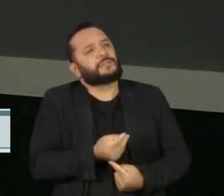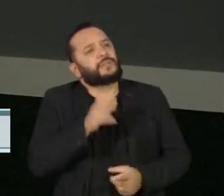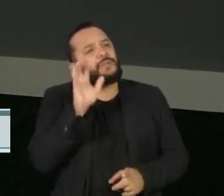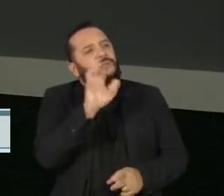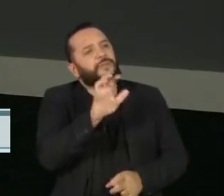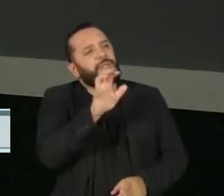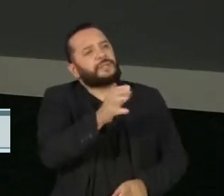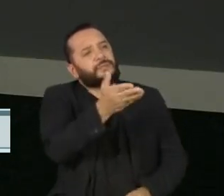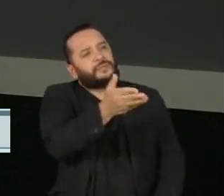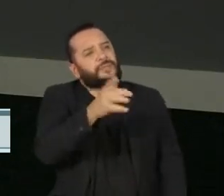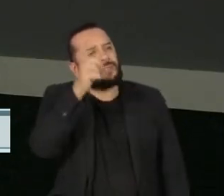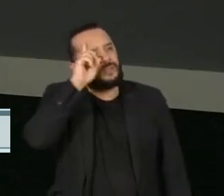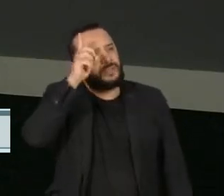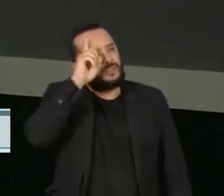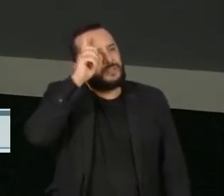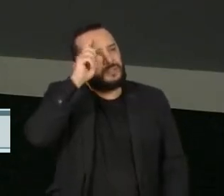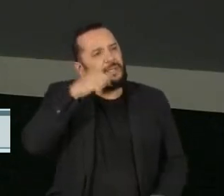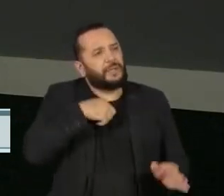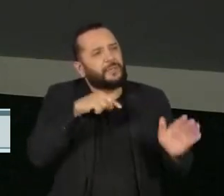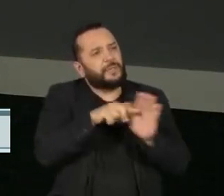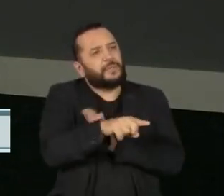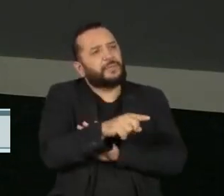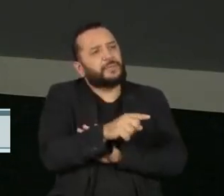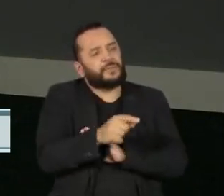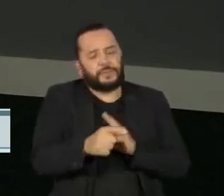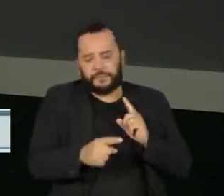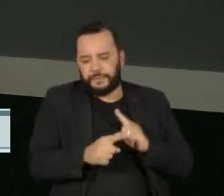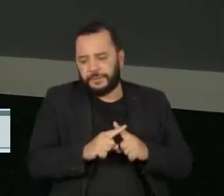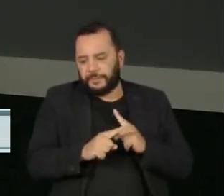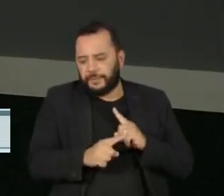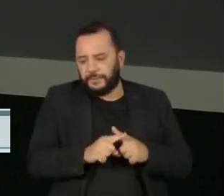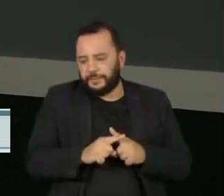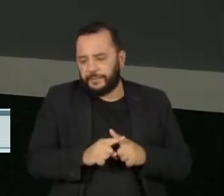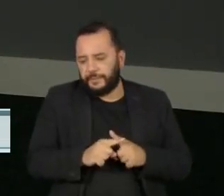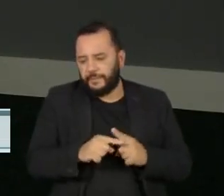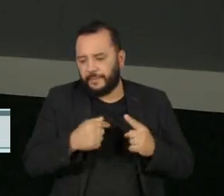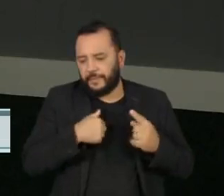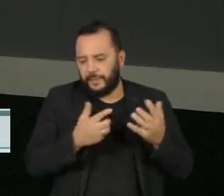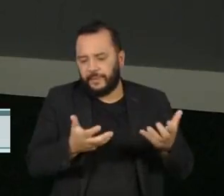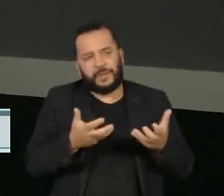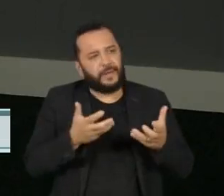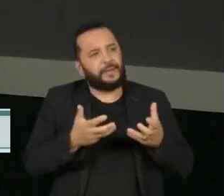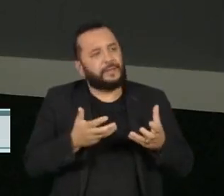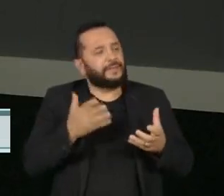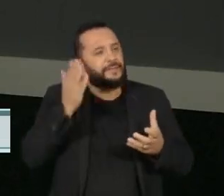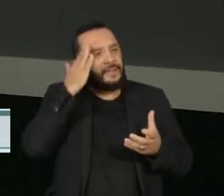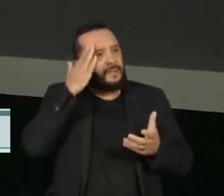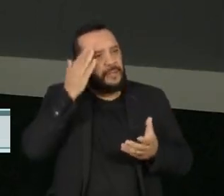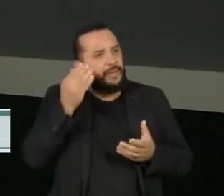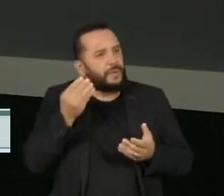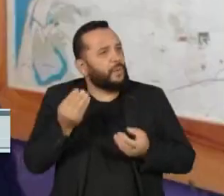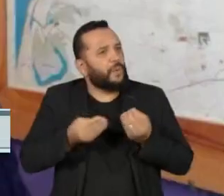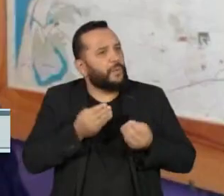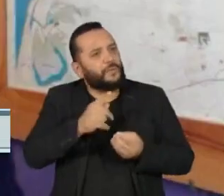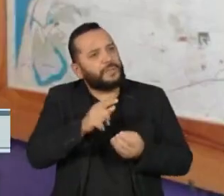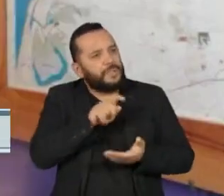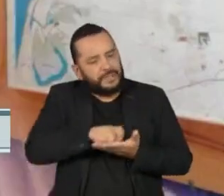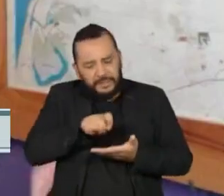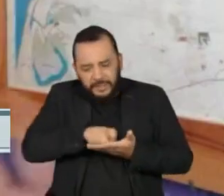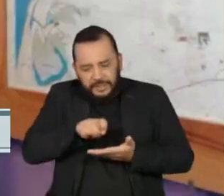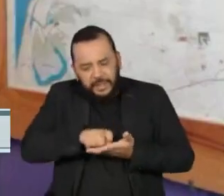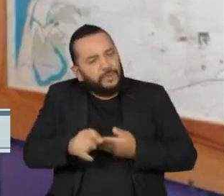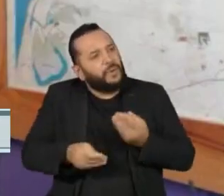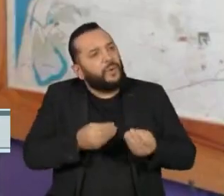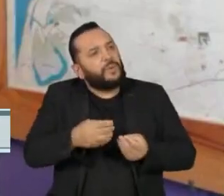dia? E eu pergunto muito no sentido de saber sobre a sua disciplina no ato da escrita. Inclusive,